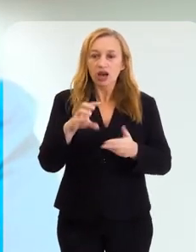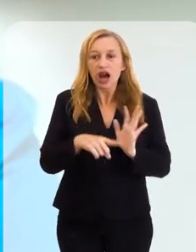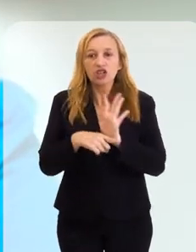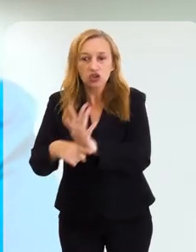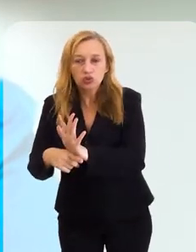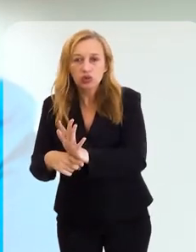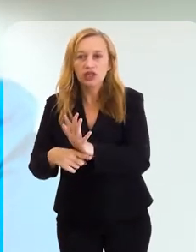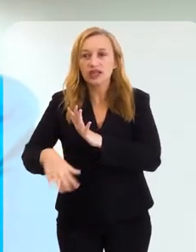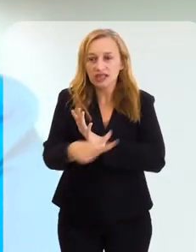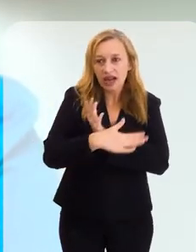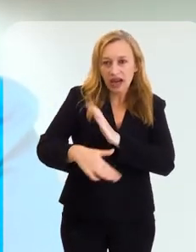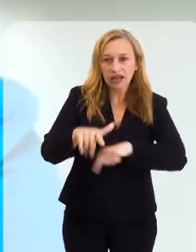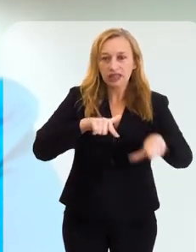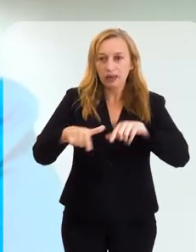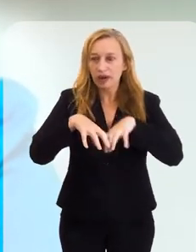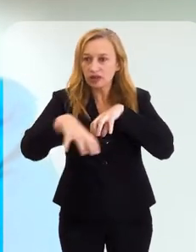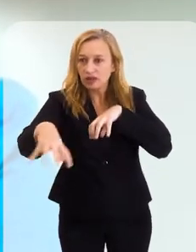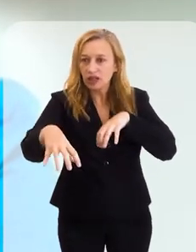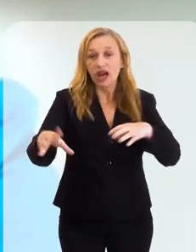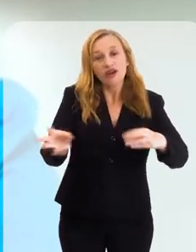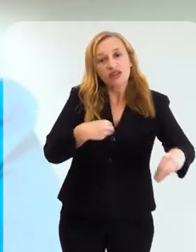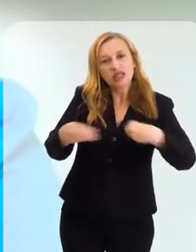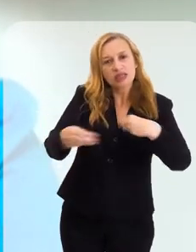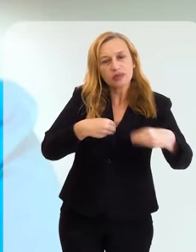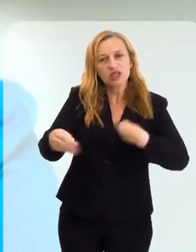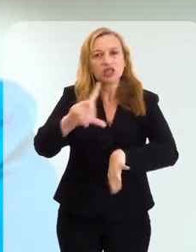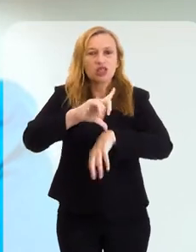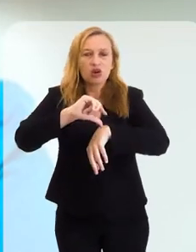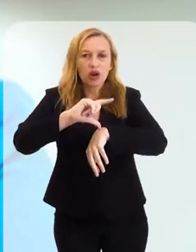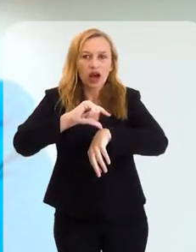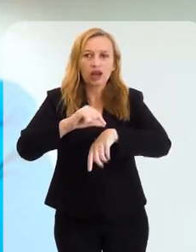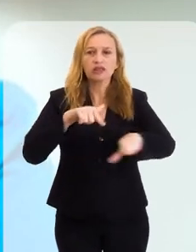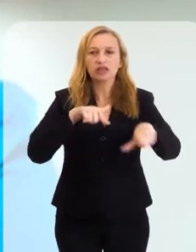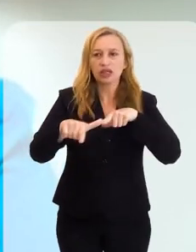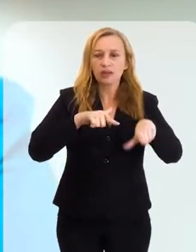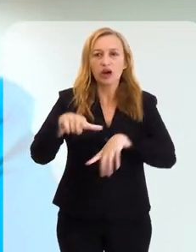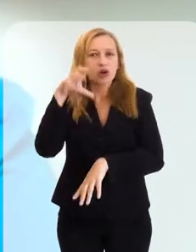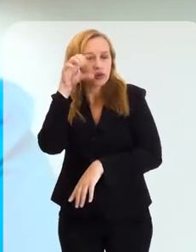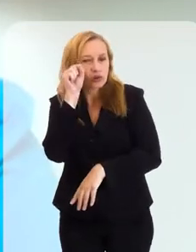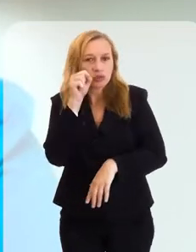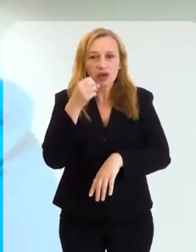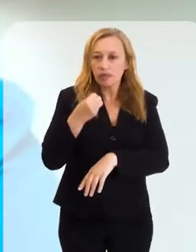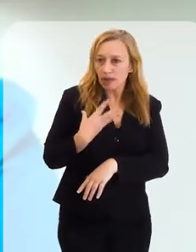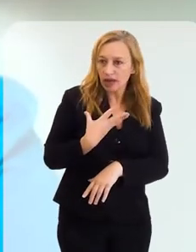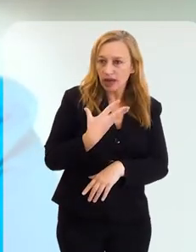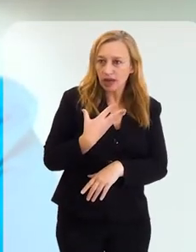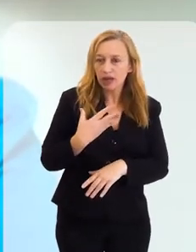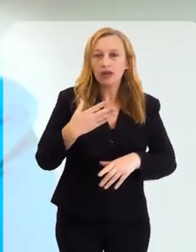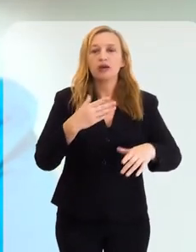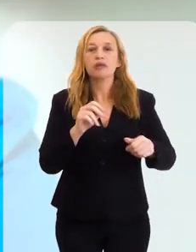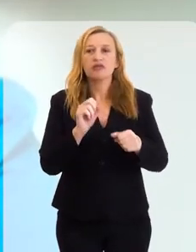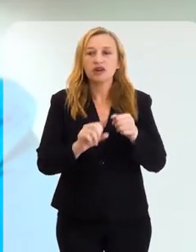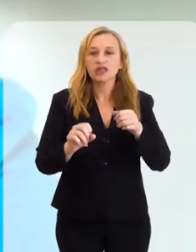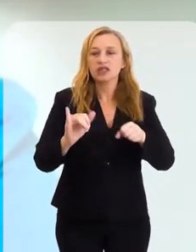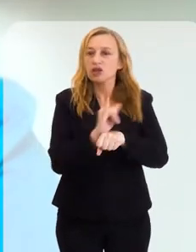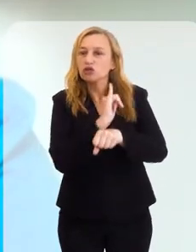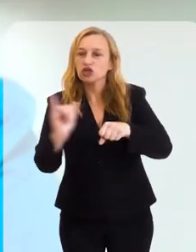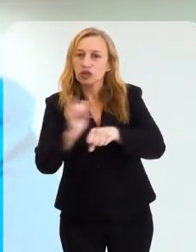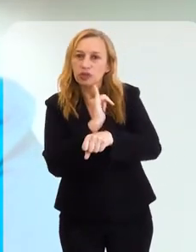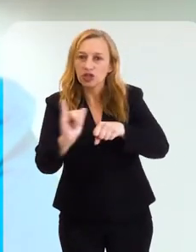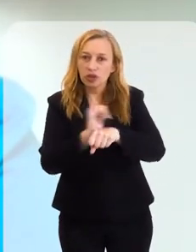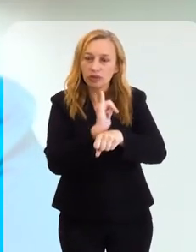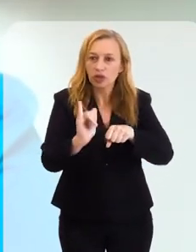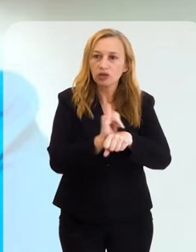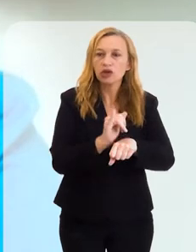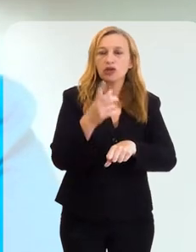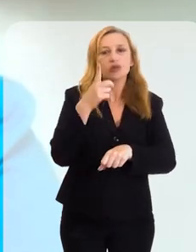essa modalidade, entre as quais a flexibilidade de horários de trabalho, autonomia maior para a realização e planejamento